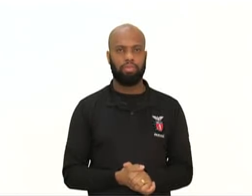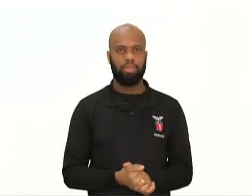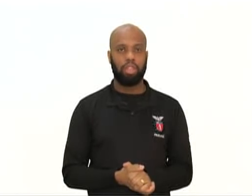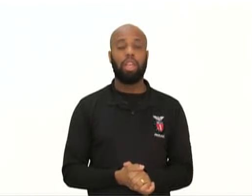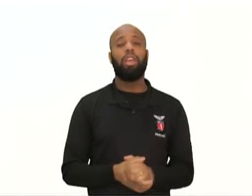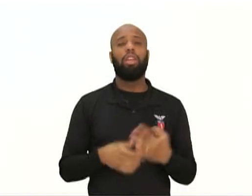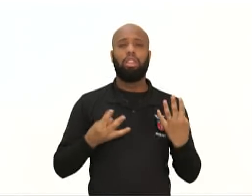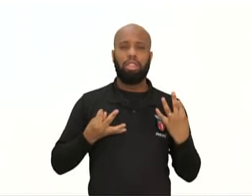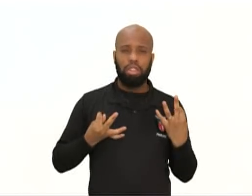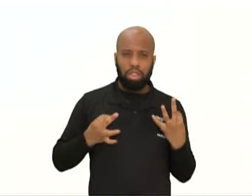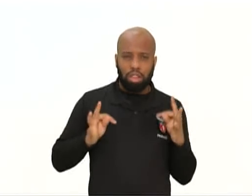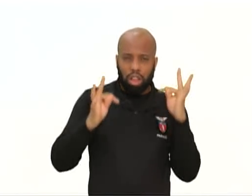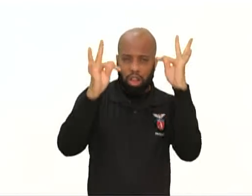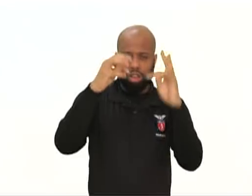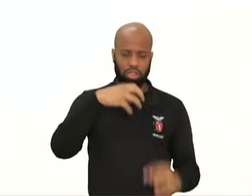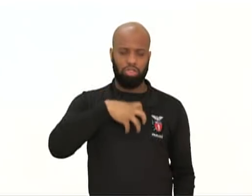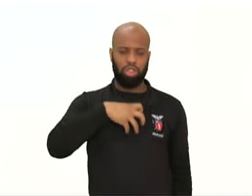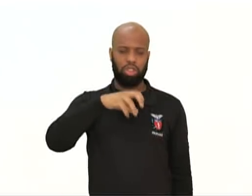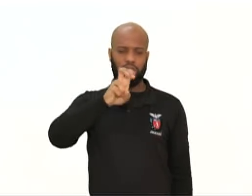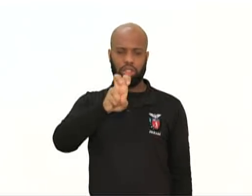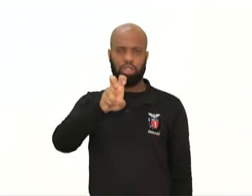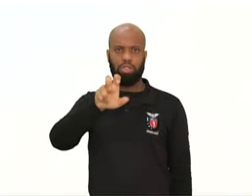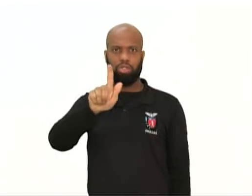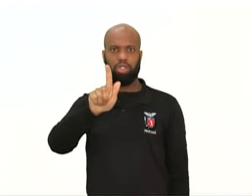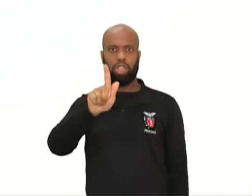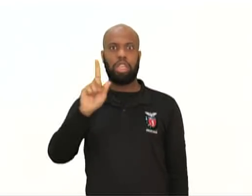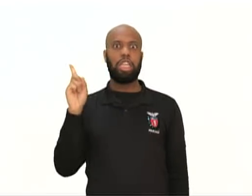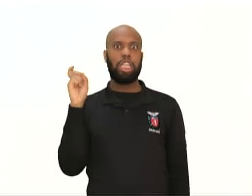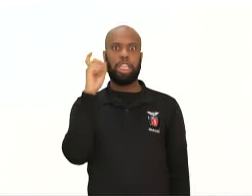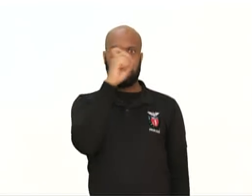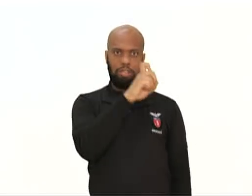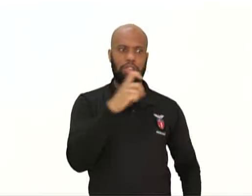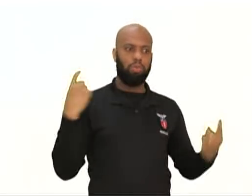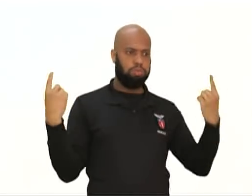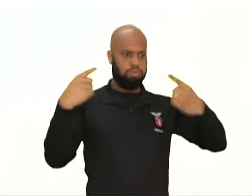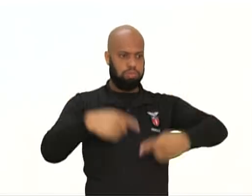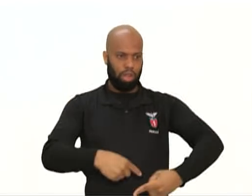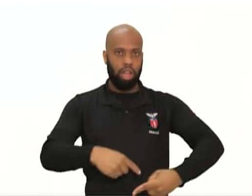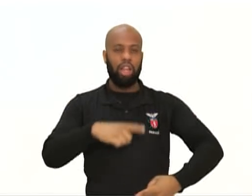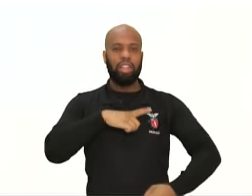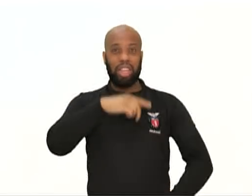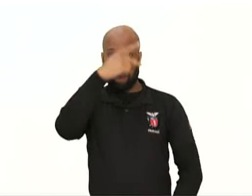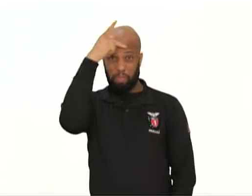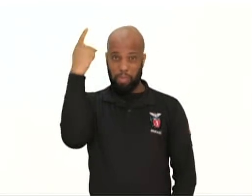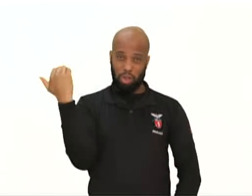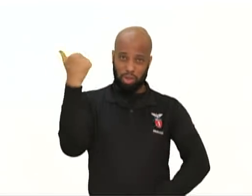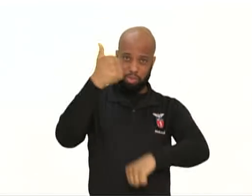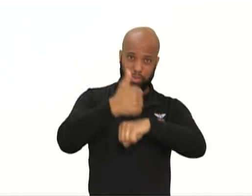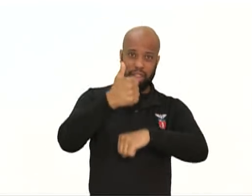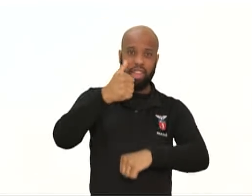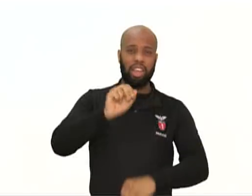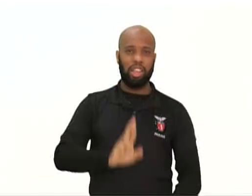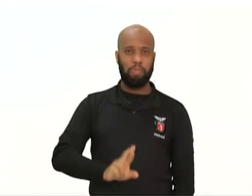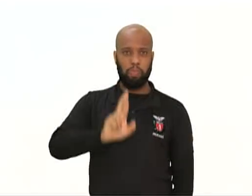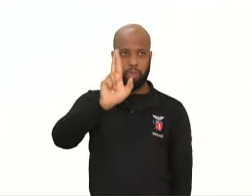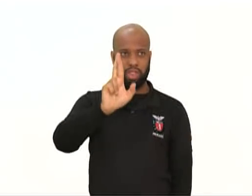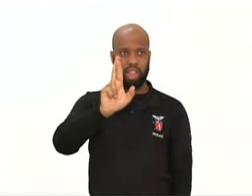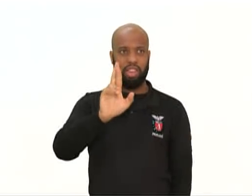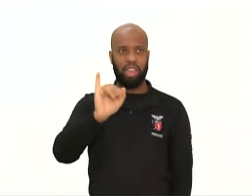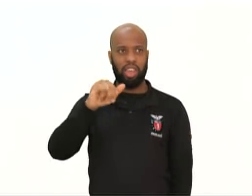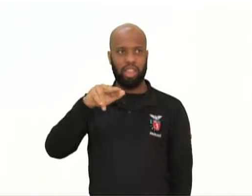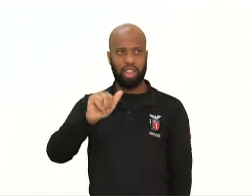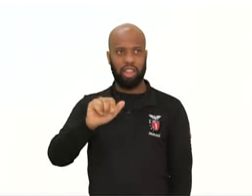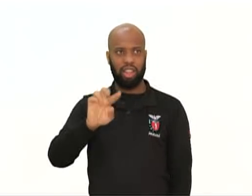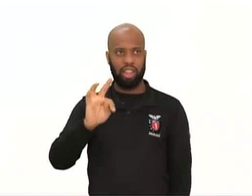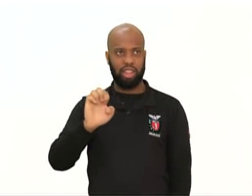A tecnologia 5G é complexa e desafiadora. Para o diretor da Inatel, Carlos